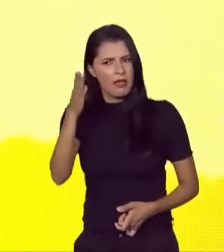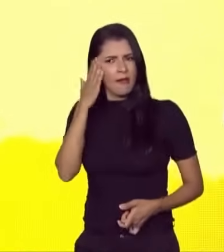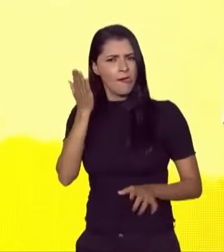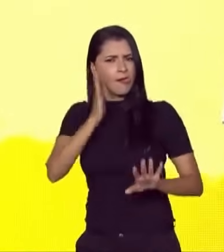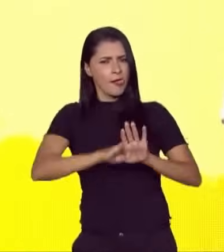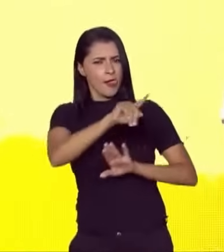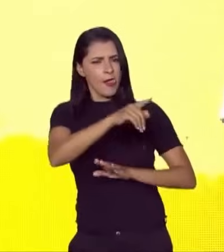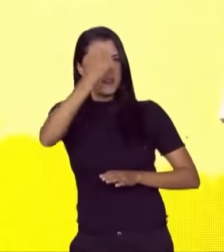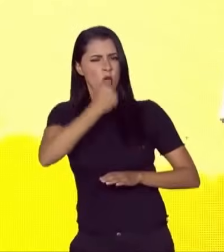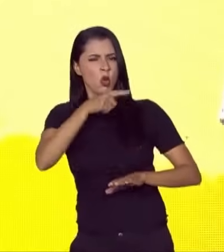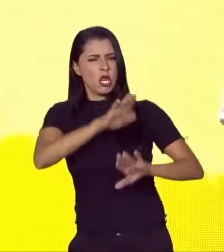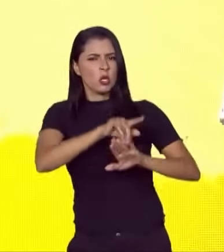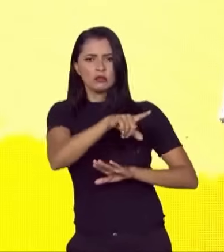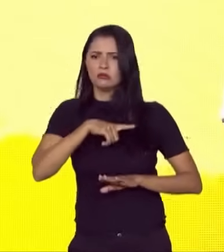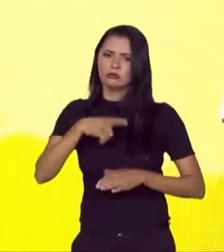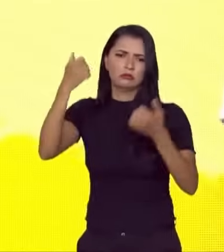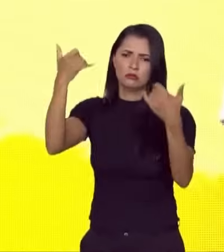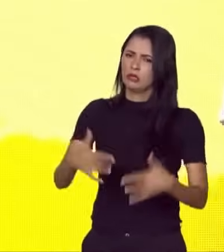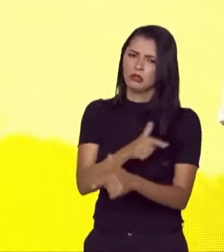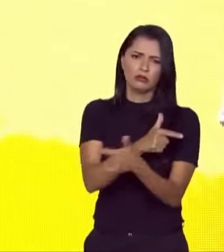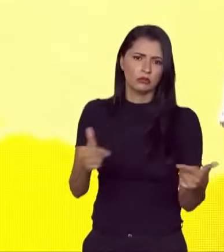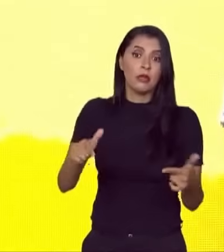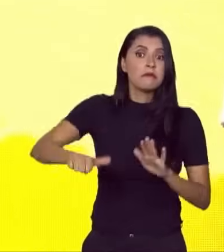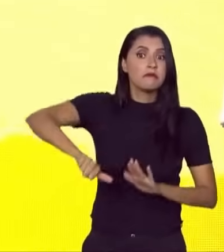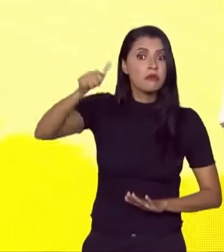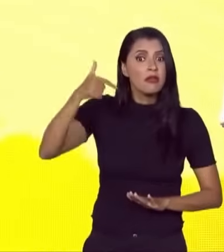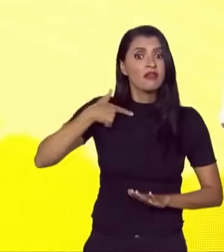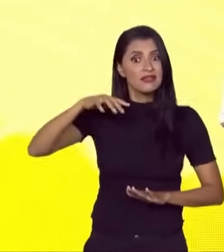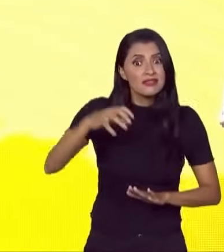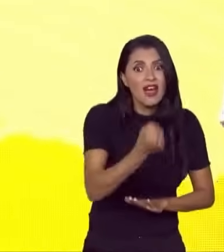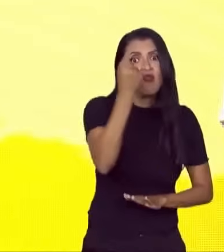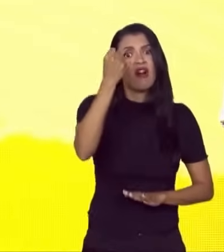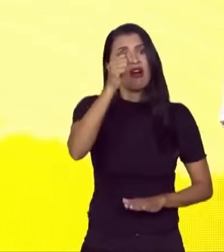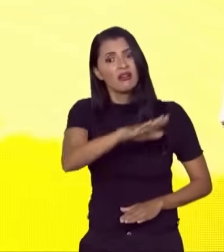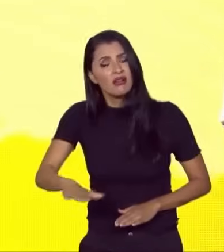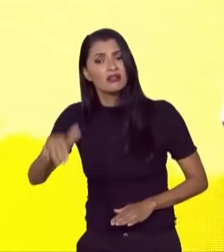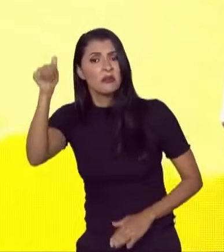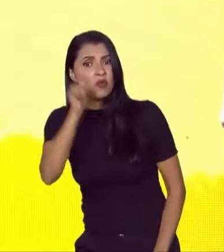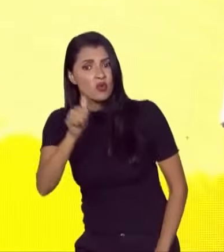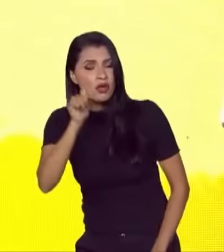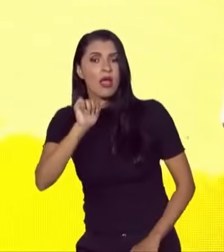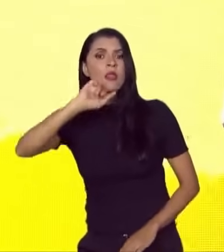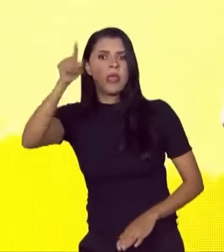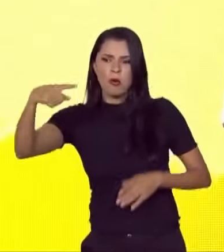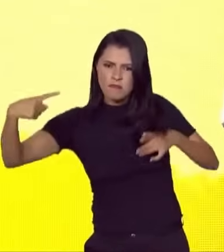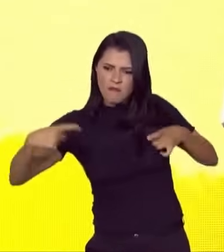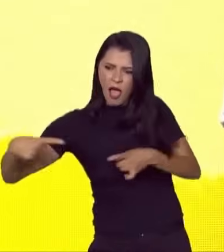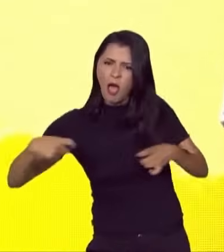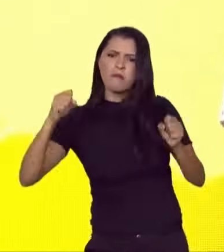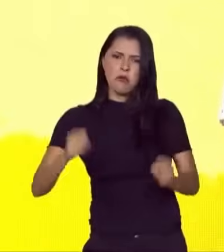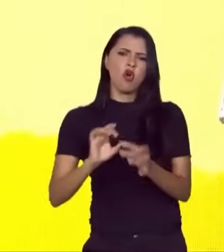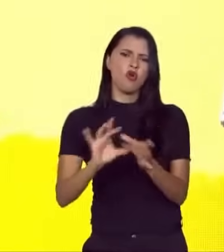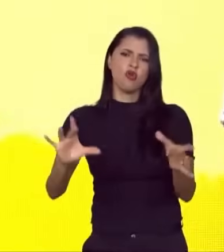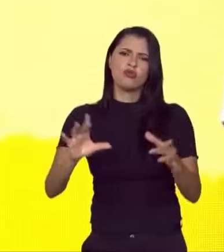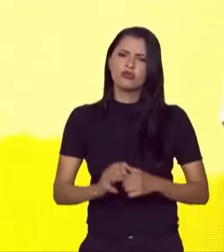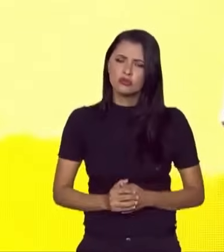lá, não tem explicação. Primeiro vamos salvar as crianças, as mulheres, aí depois faz a briga com quem quiser fazer.